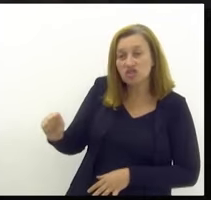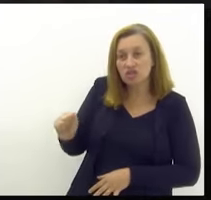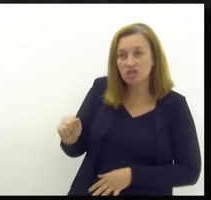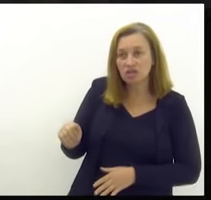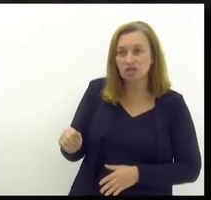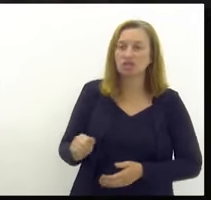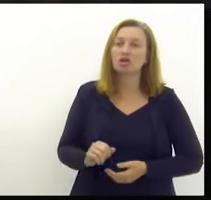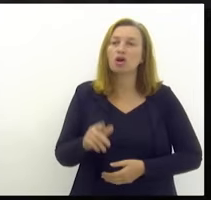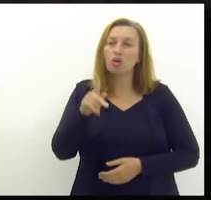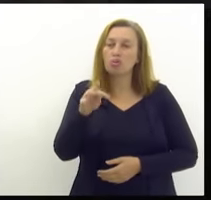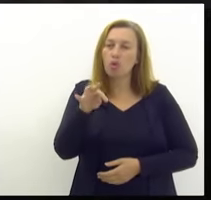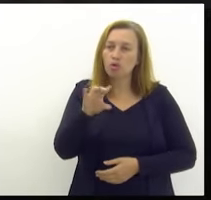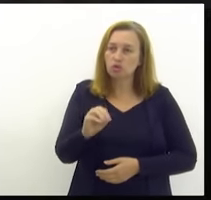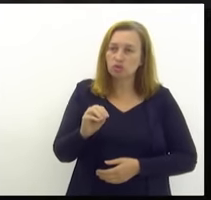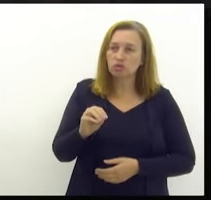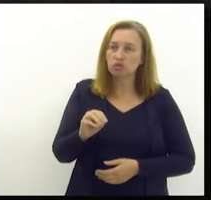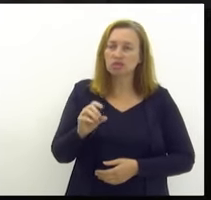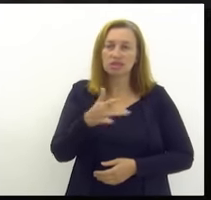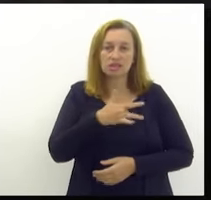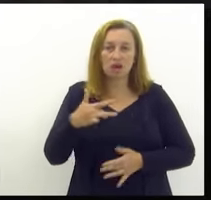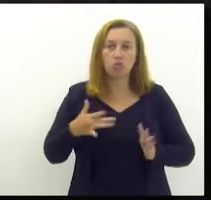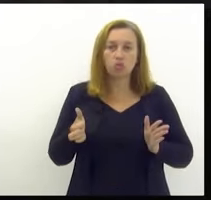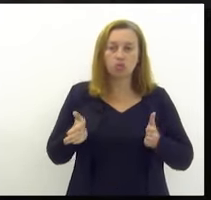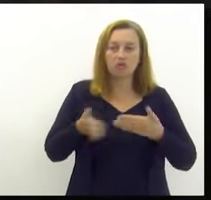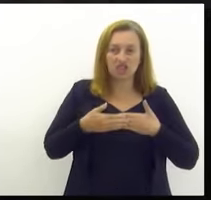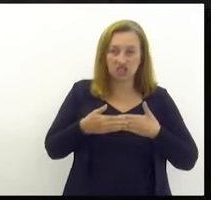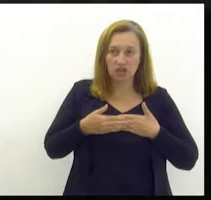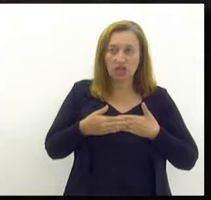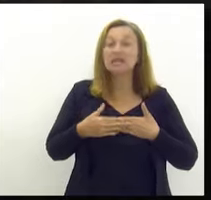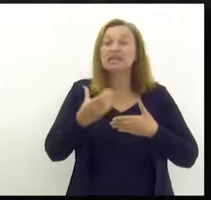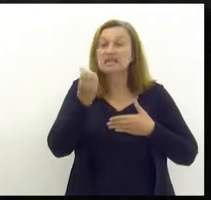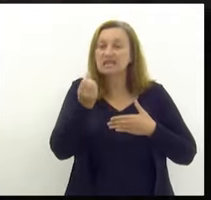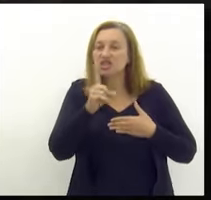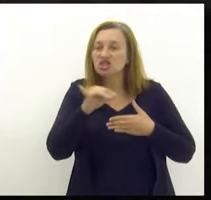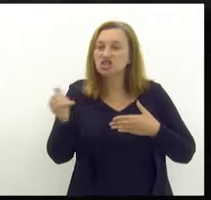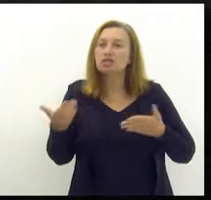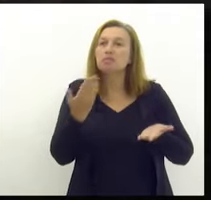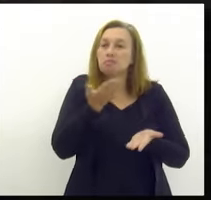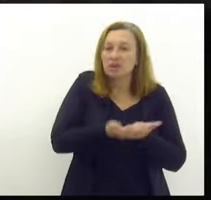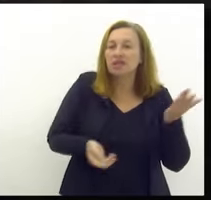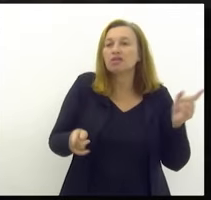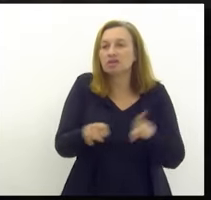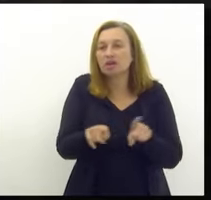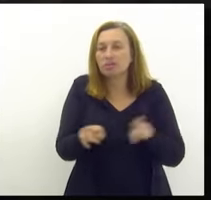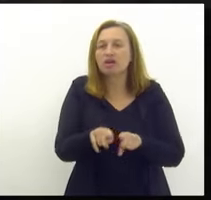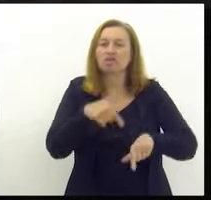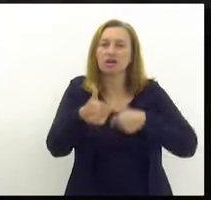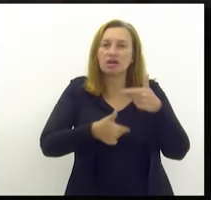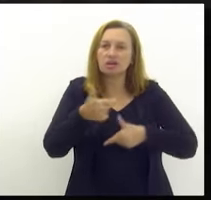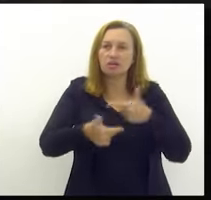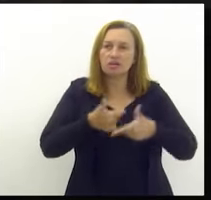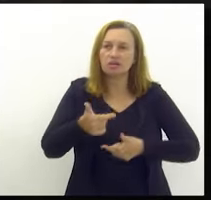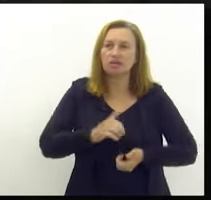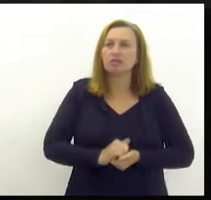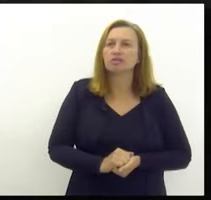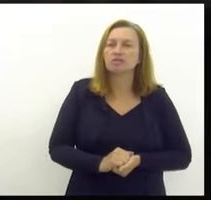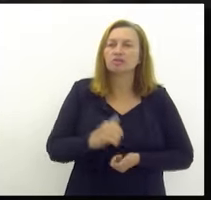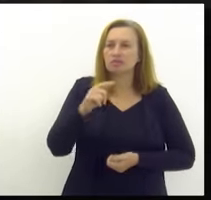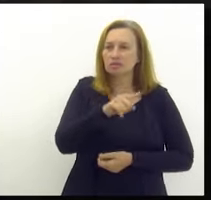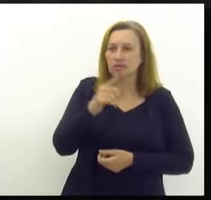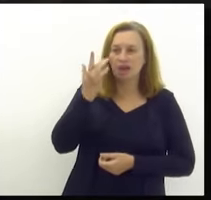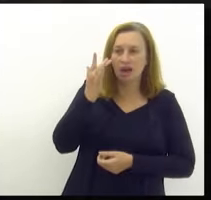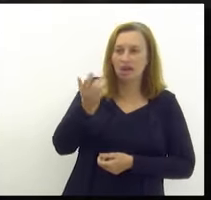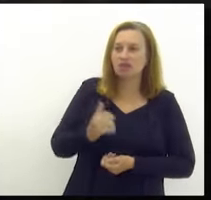postos de saúde funcionando ou seja seis dias que perderam também os seus empregos ou vocês acham que os patrões